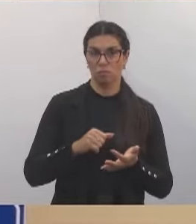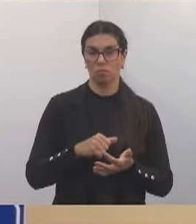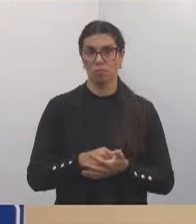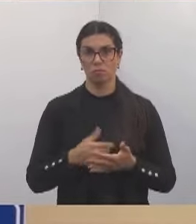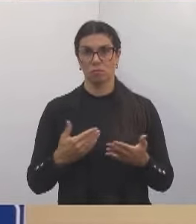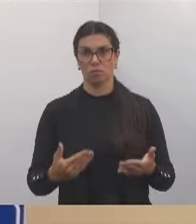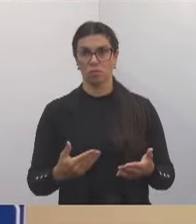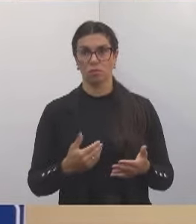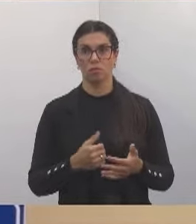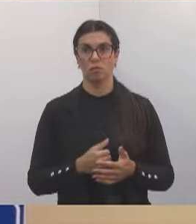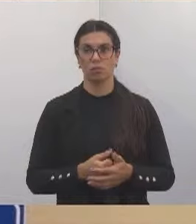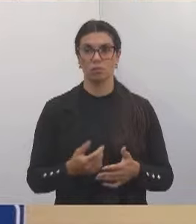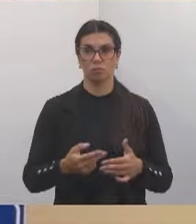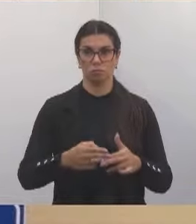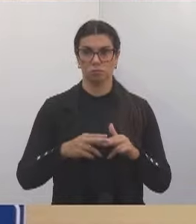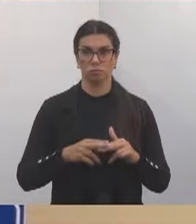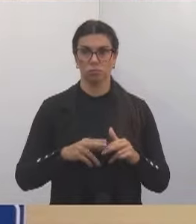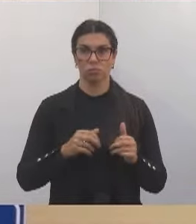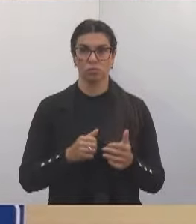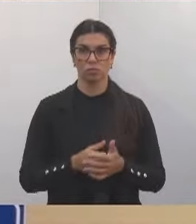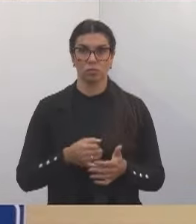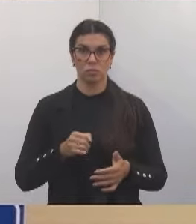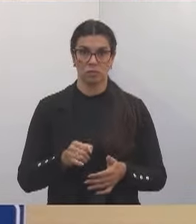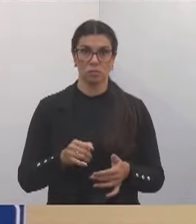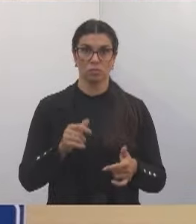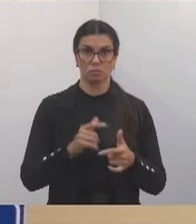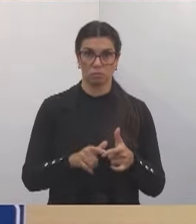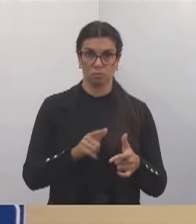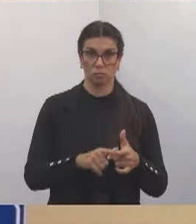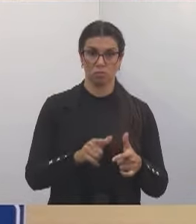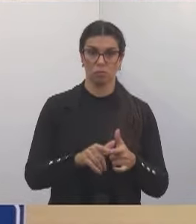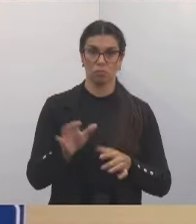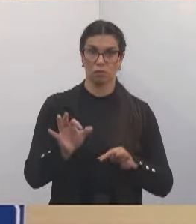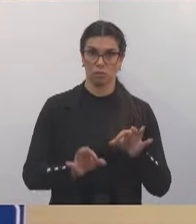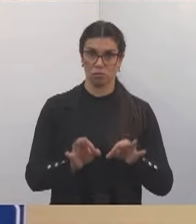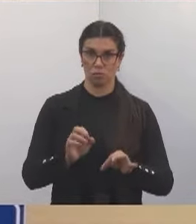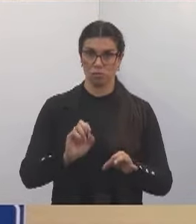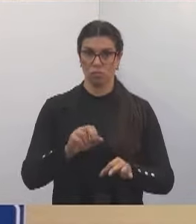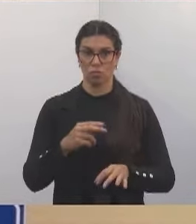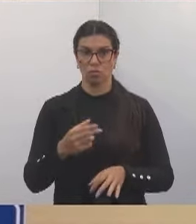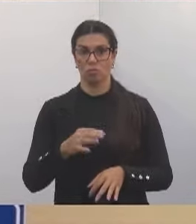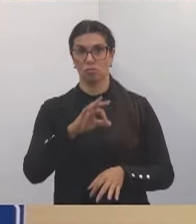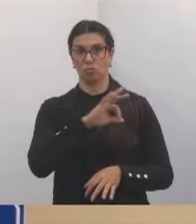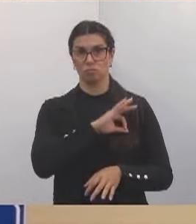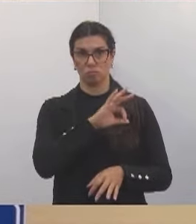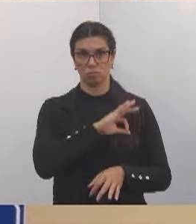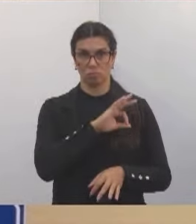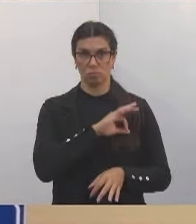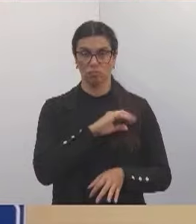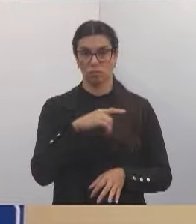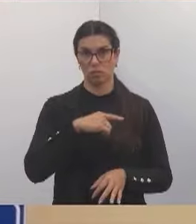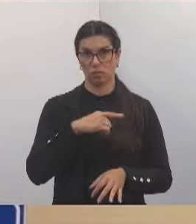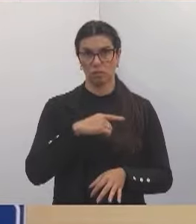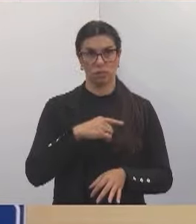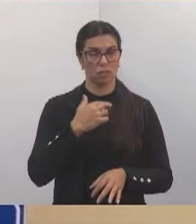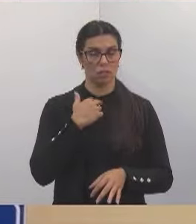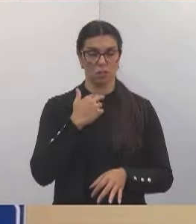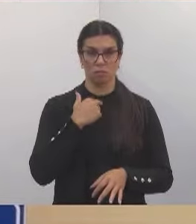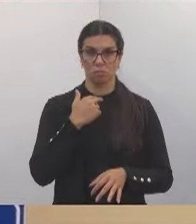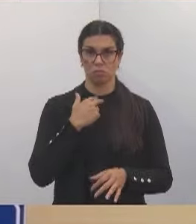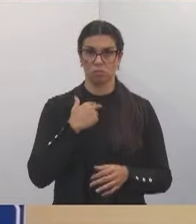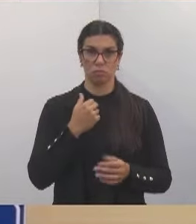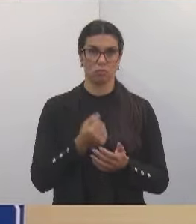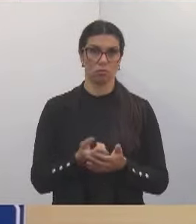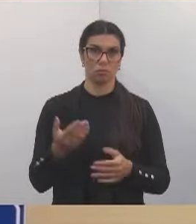alguma espécie de condenação na esfera civil, criminal ou administrativa. Eu acho que se você quer fazer o